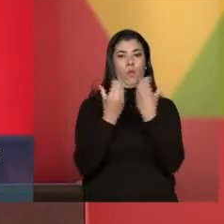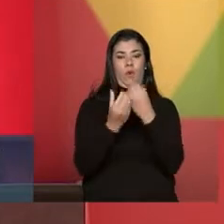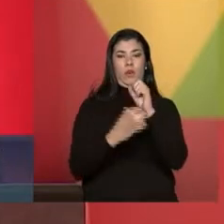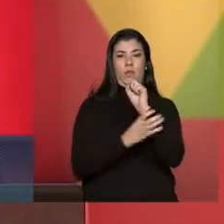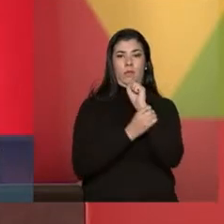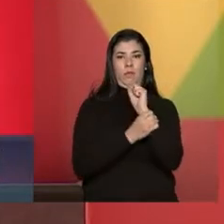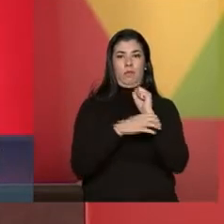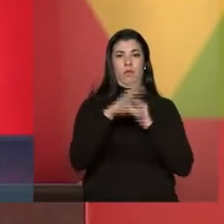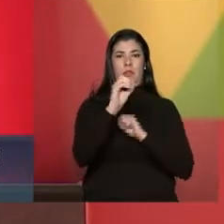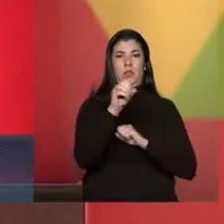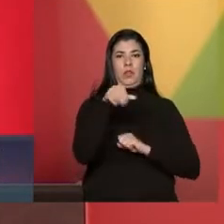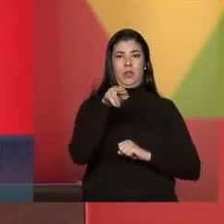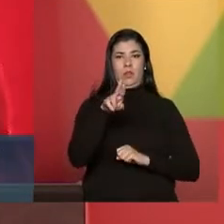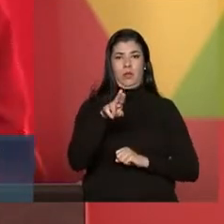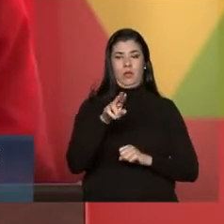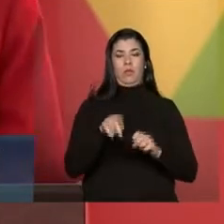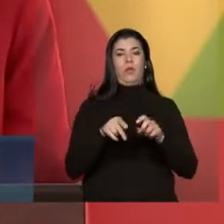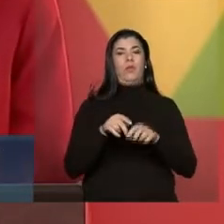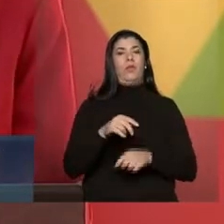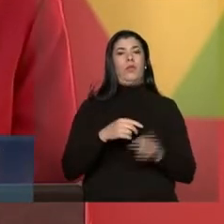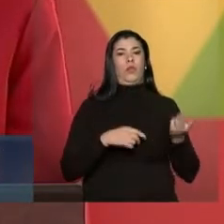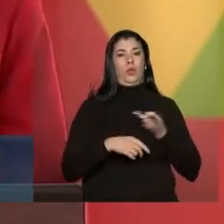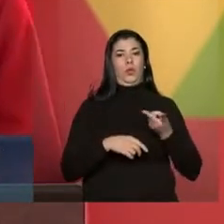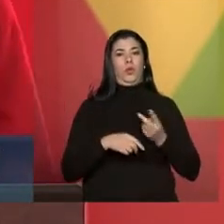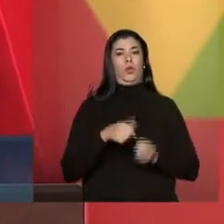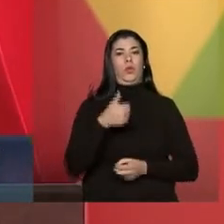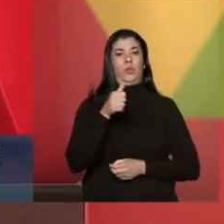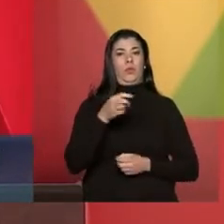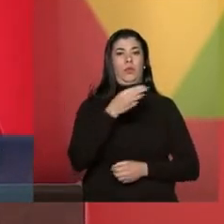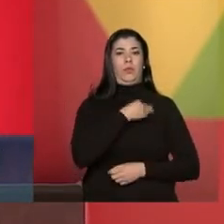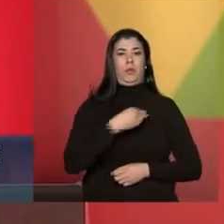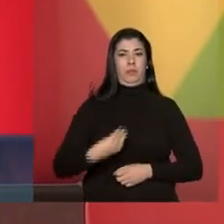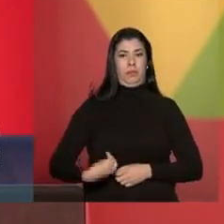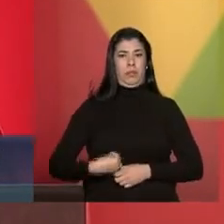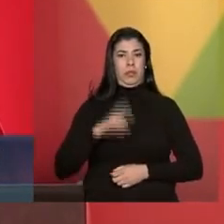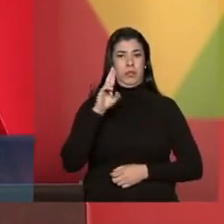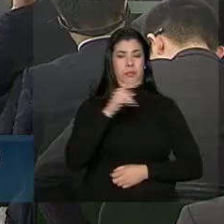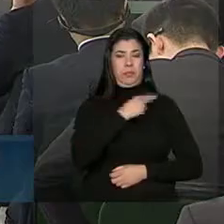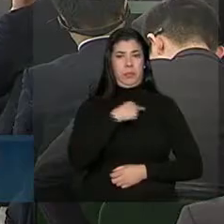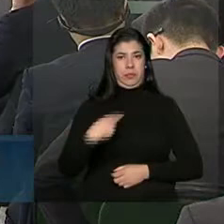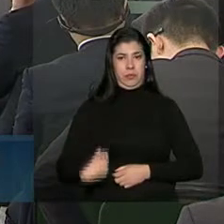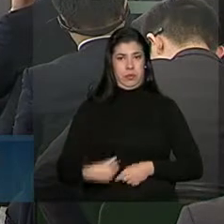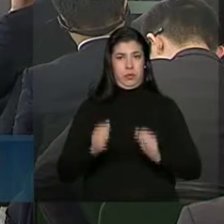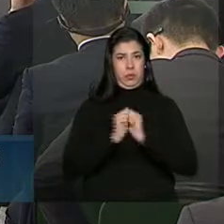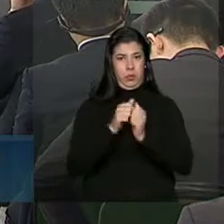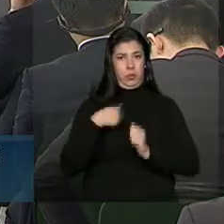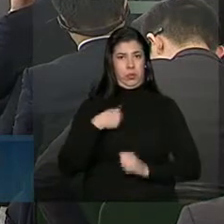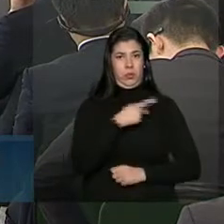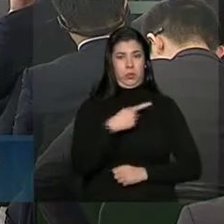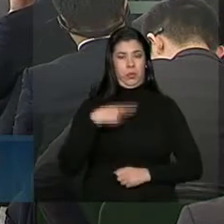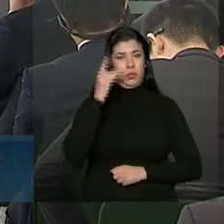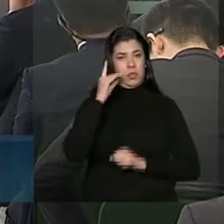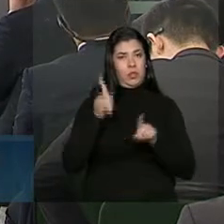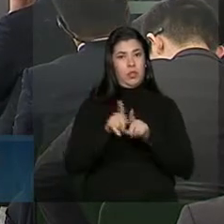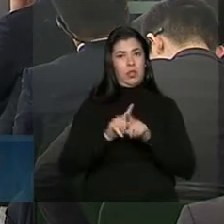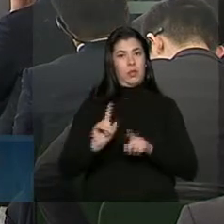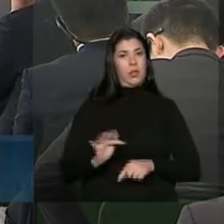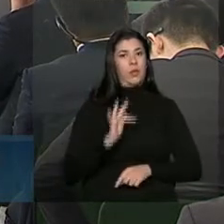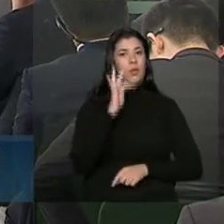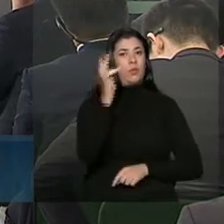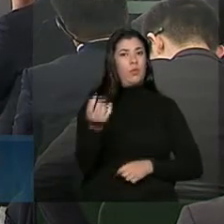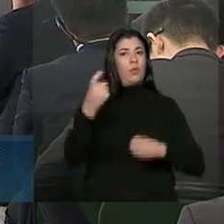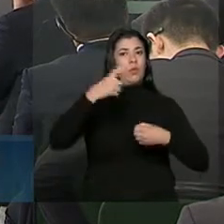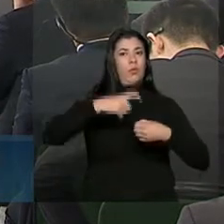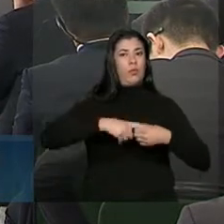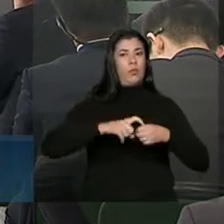O primeiro-ministro Li e eu compartilhamos a expectativa de que a próxima cúpula